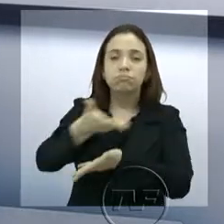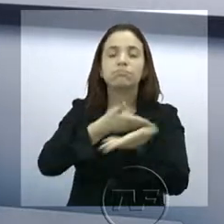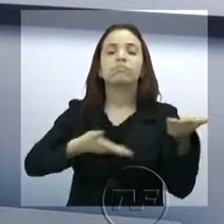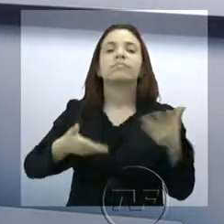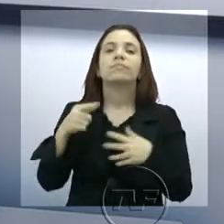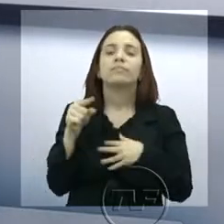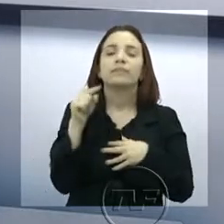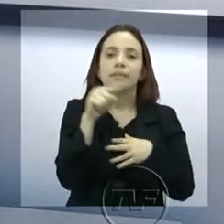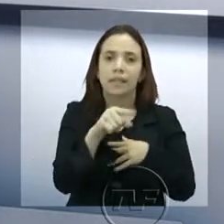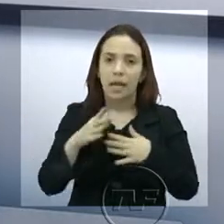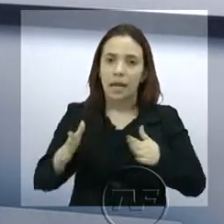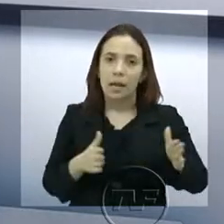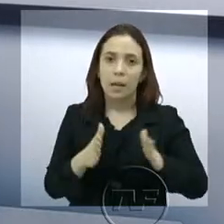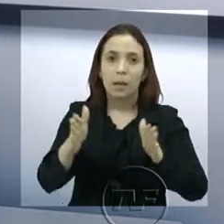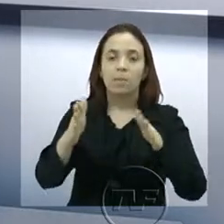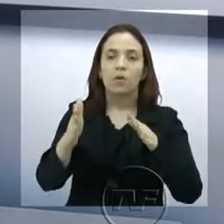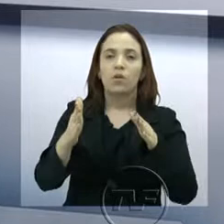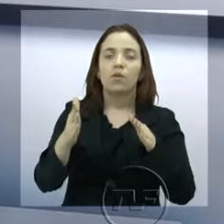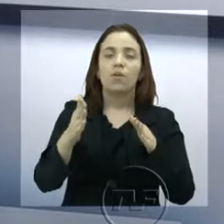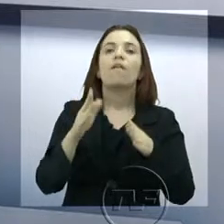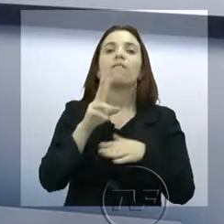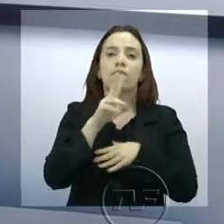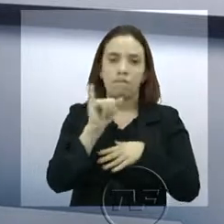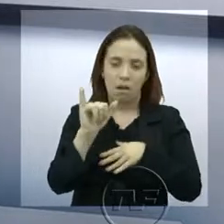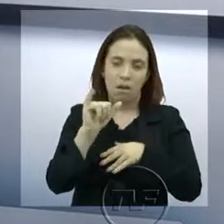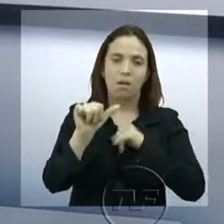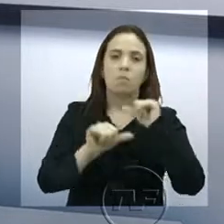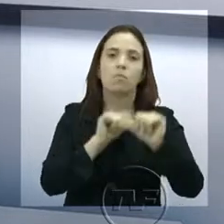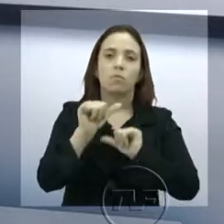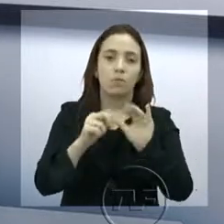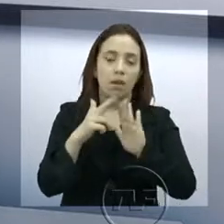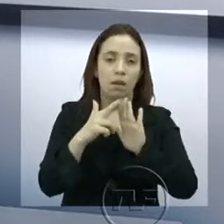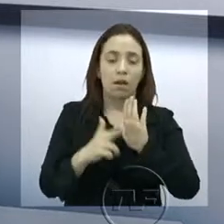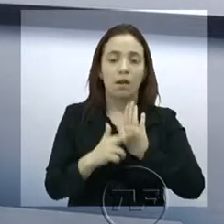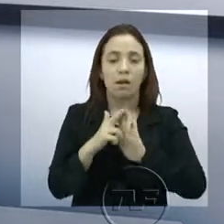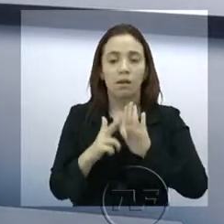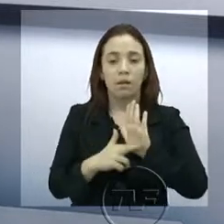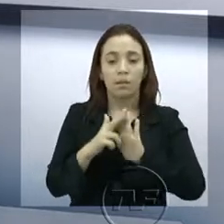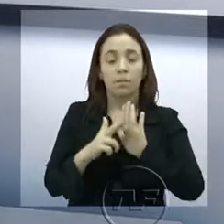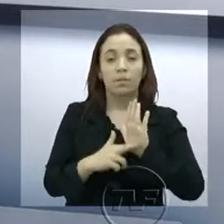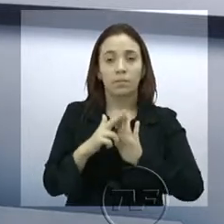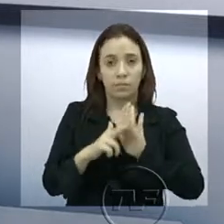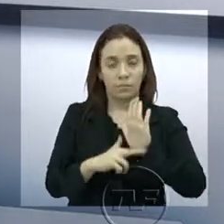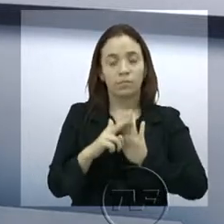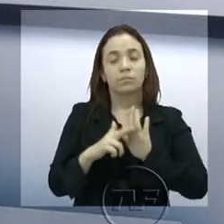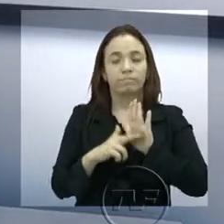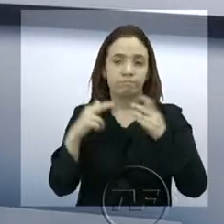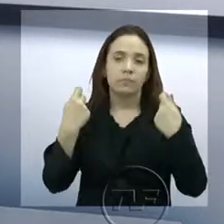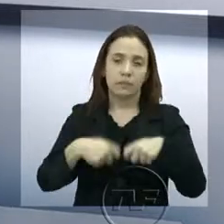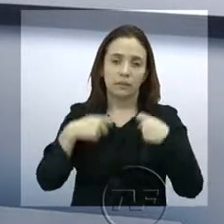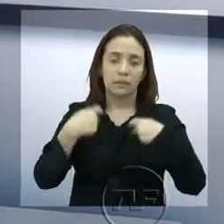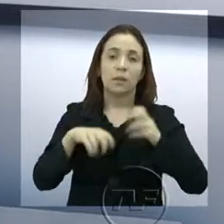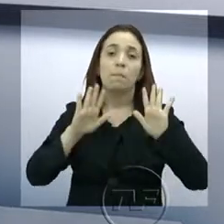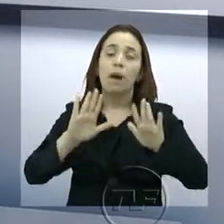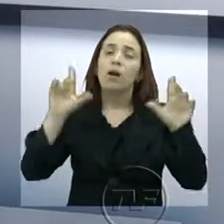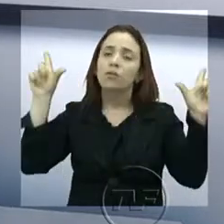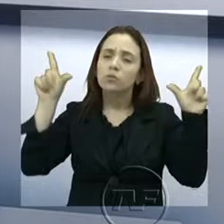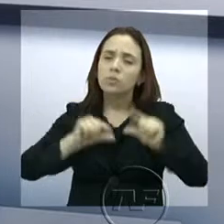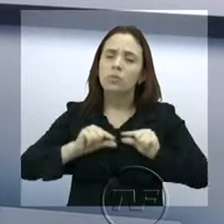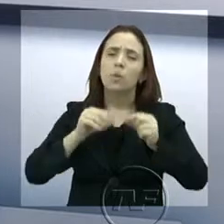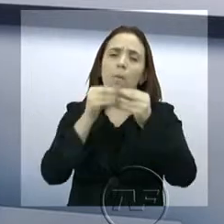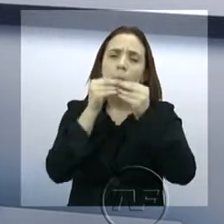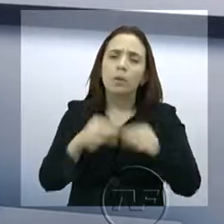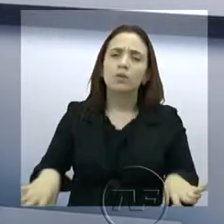um caminho sem volta, vai acontecer, o que se busca é que seja uma reforma que traga o mínimo de prejuízos